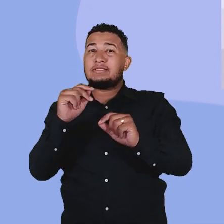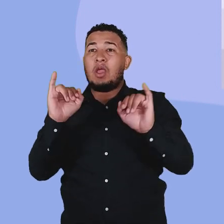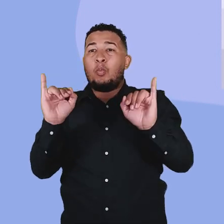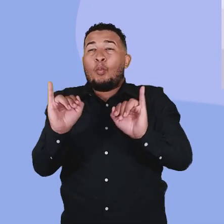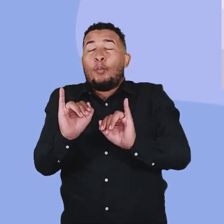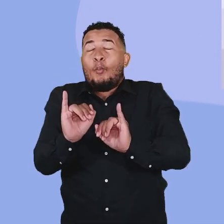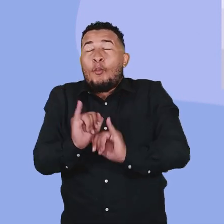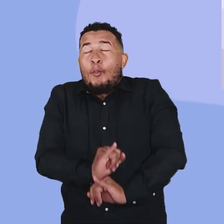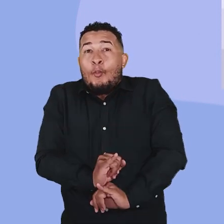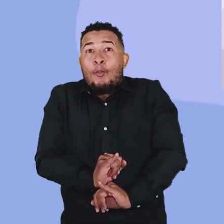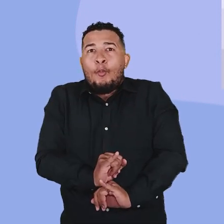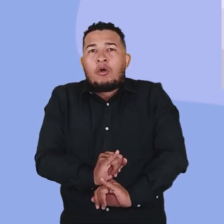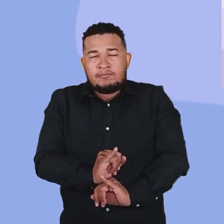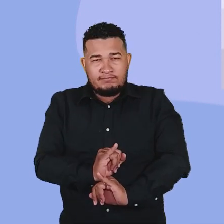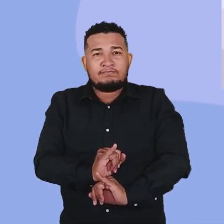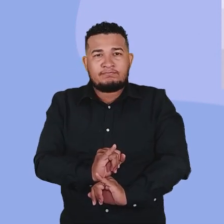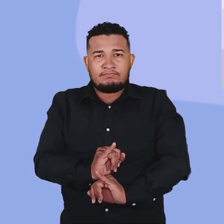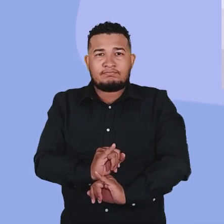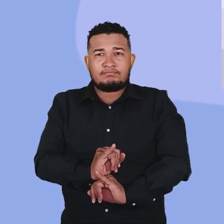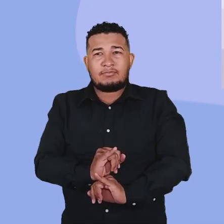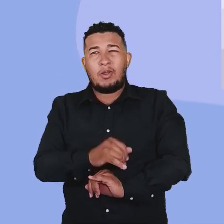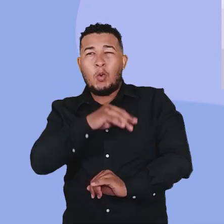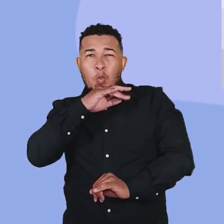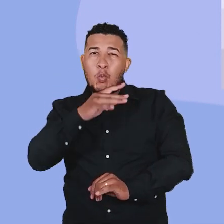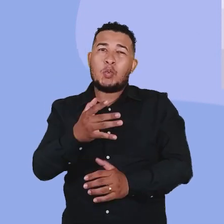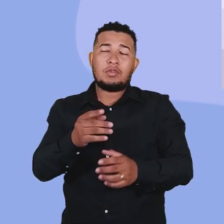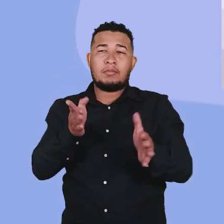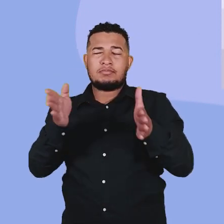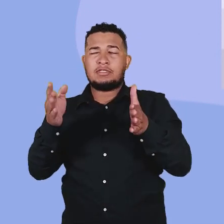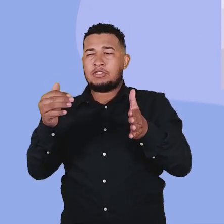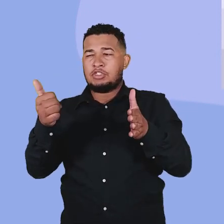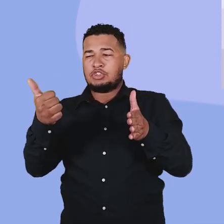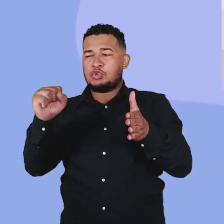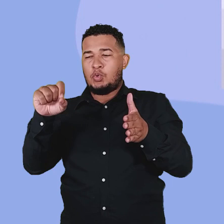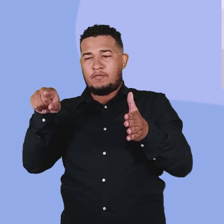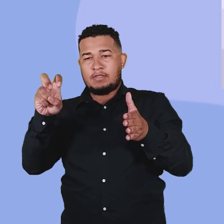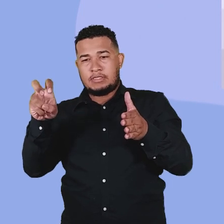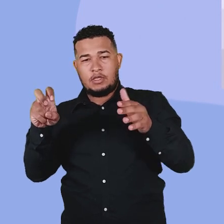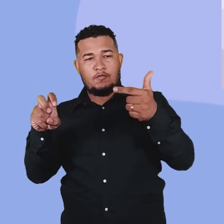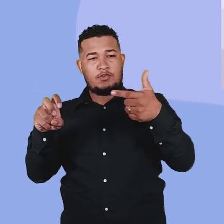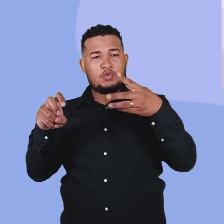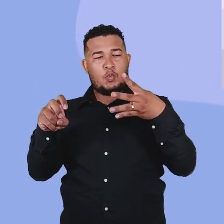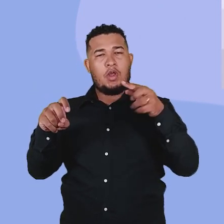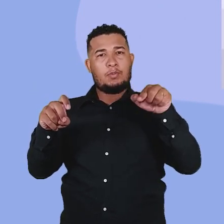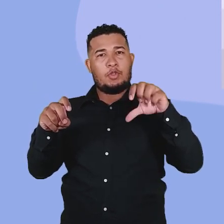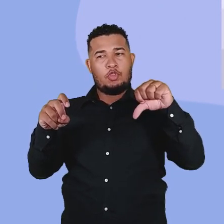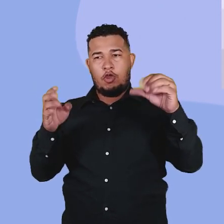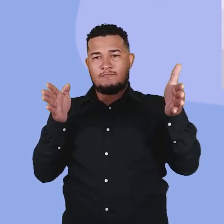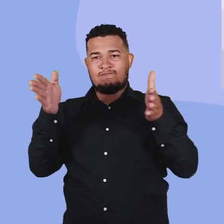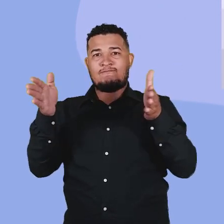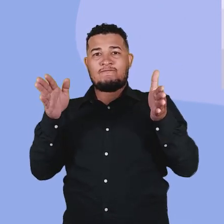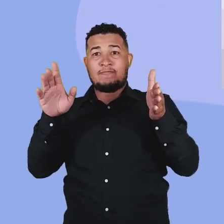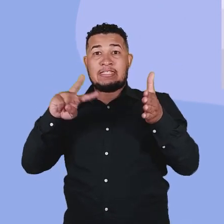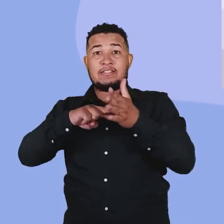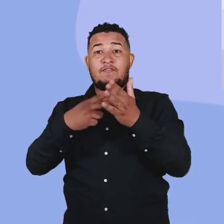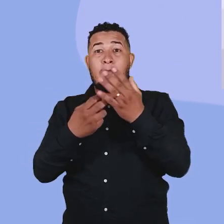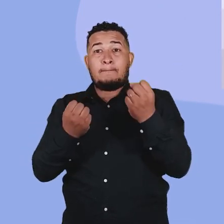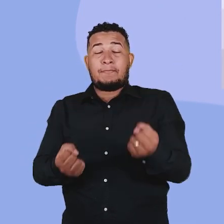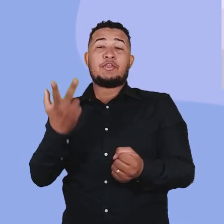classificação de abaixo do peso. Então, como deu entre 18,5 e 24,9, o peso dele é